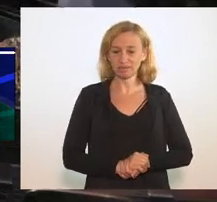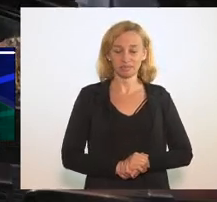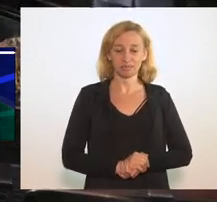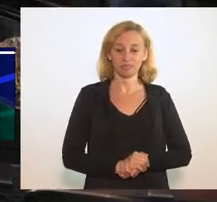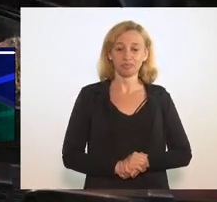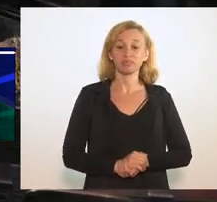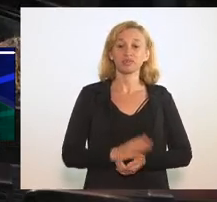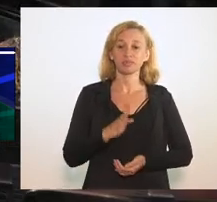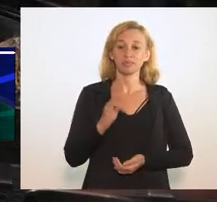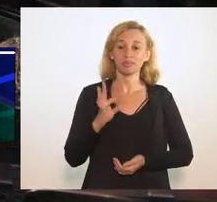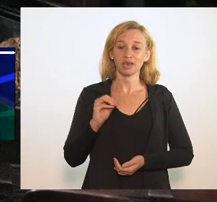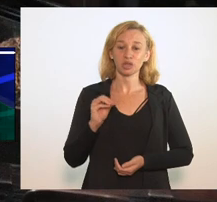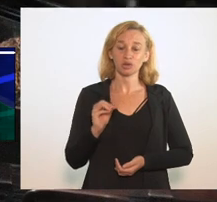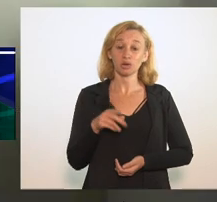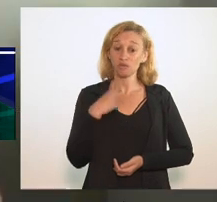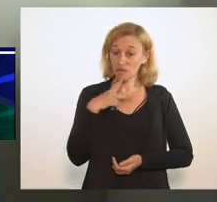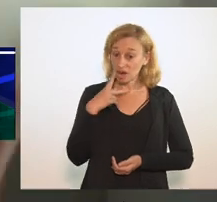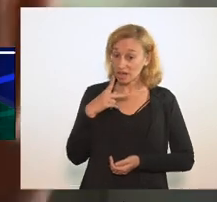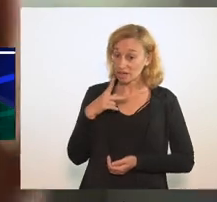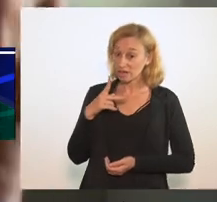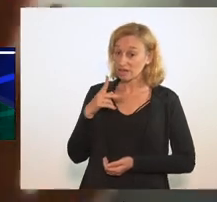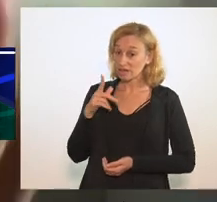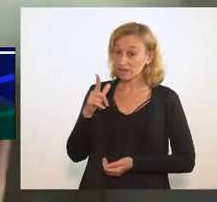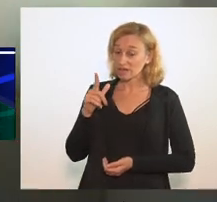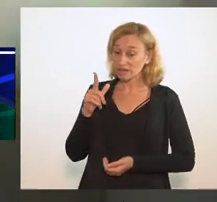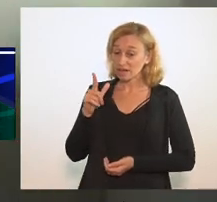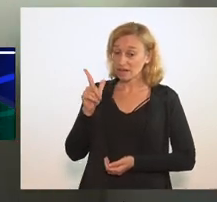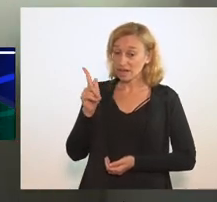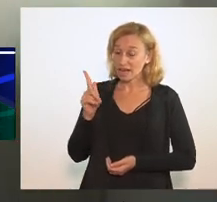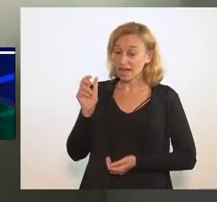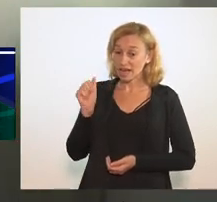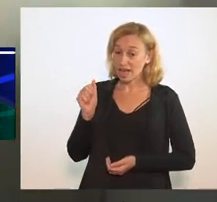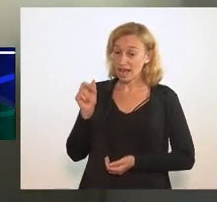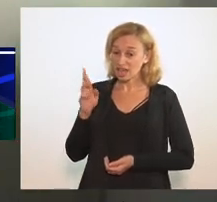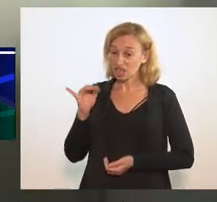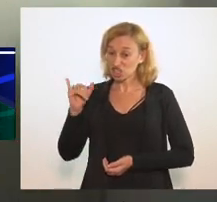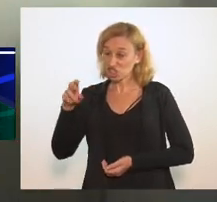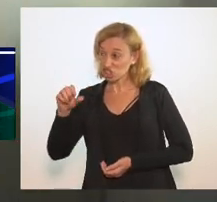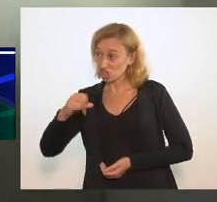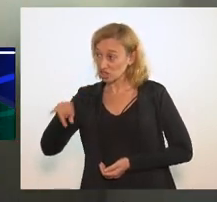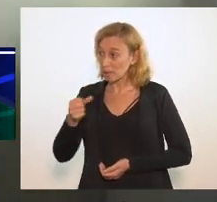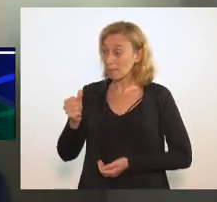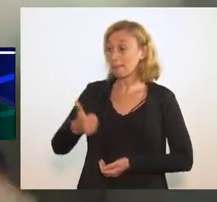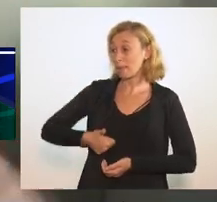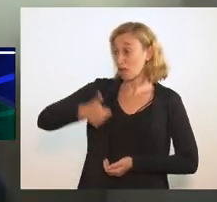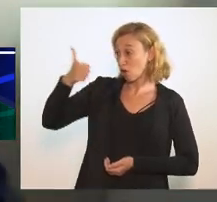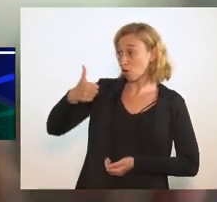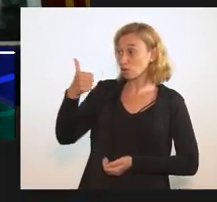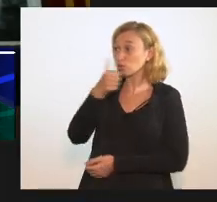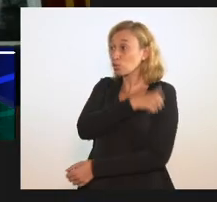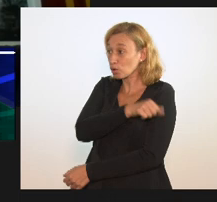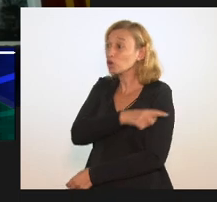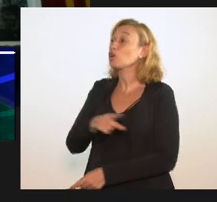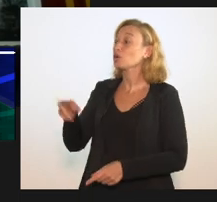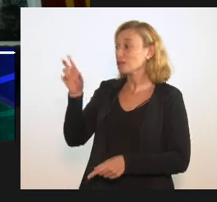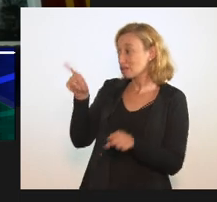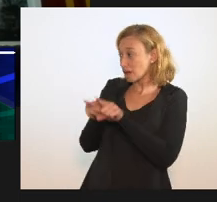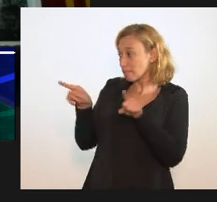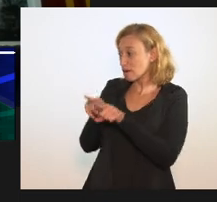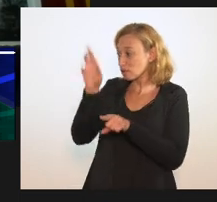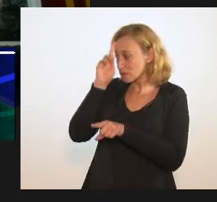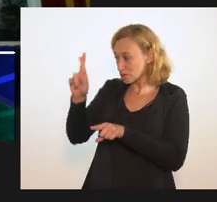Bebeto, eu falei que o Garrincha foi o maior jogador do Rio. O senhor não fica magoado comigo, porque o senhor também foi um cracaço,